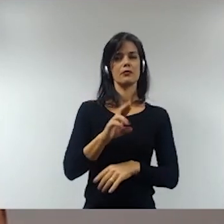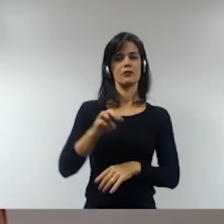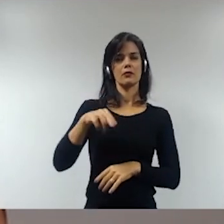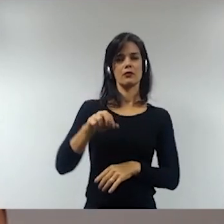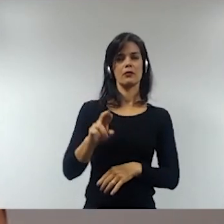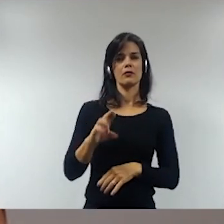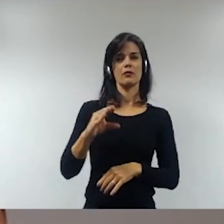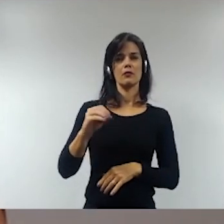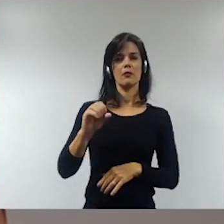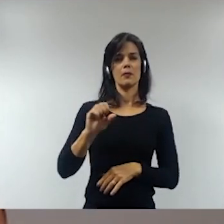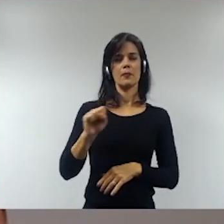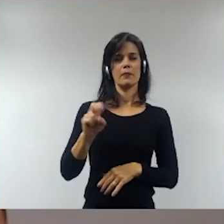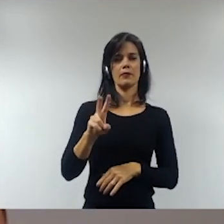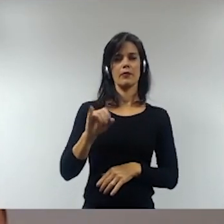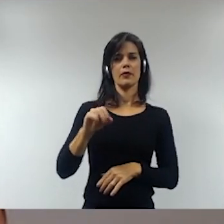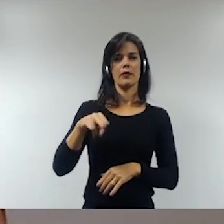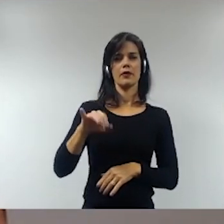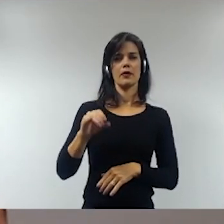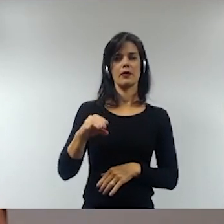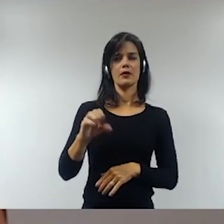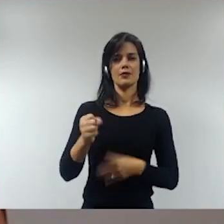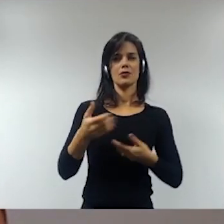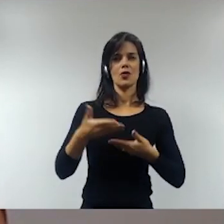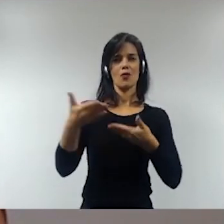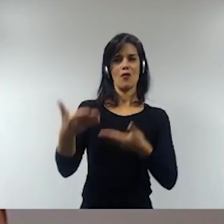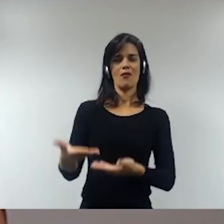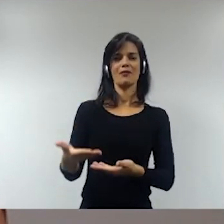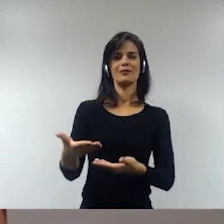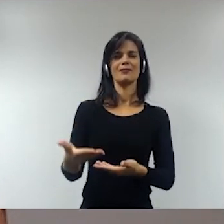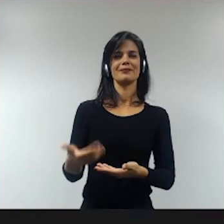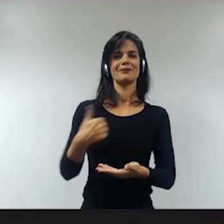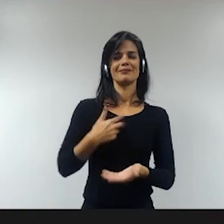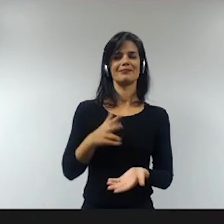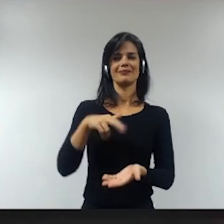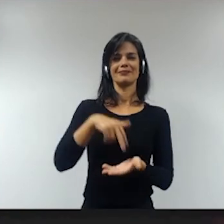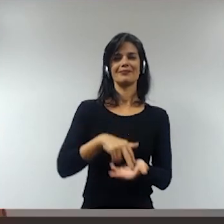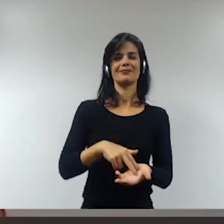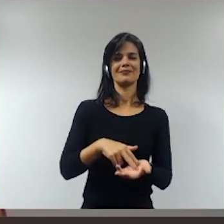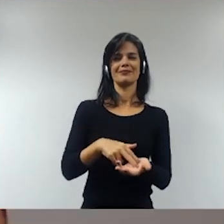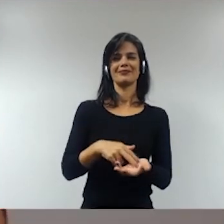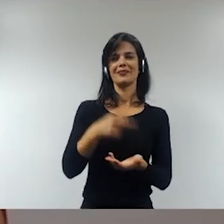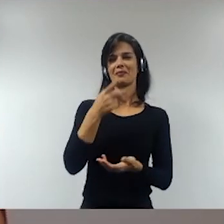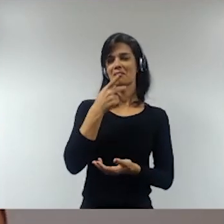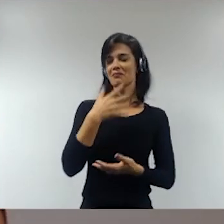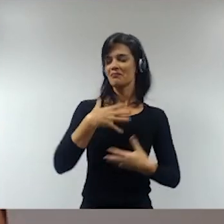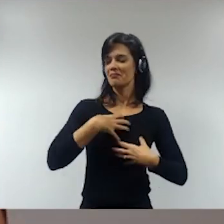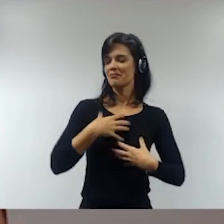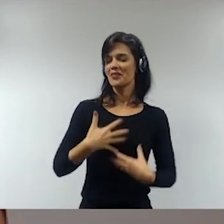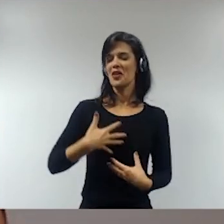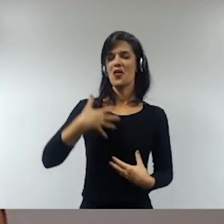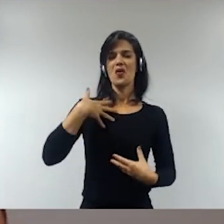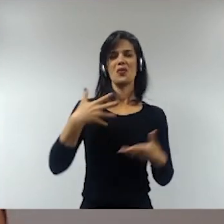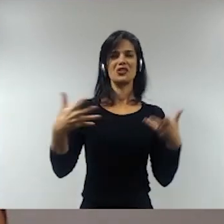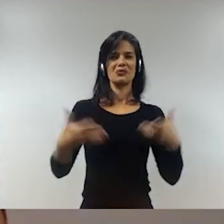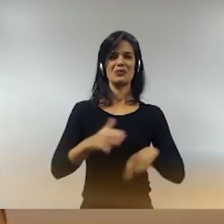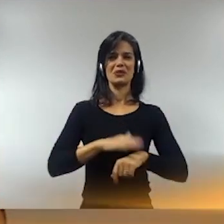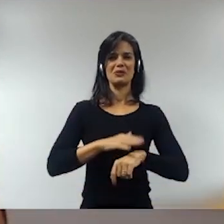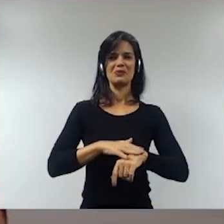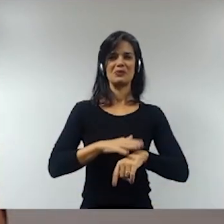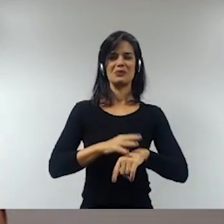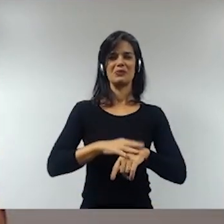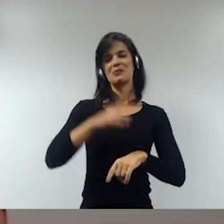doutor Marcos Vinícius pelo gentilíssimo convite para que eu estivesse aqui nesse painel e dizer que foi uma honra participar com vocês desse